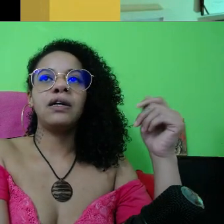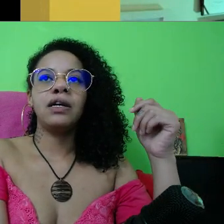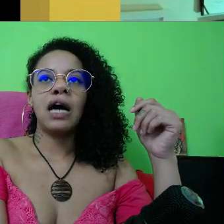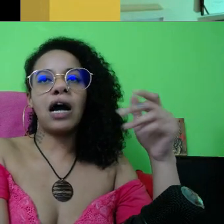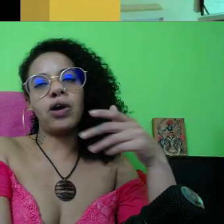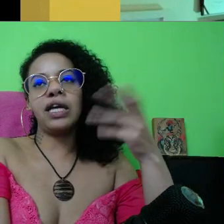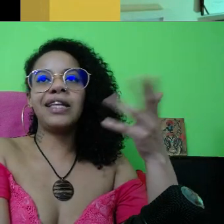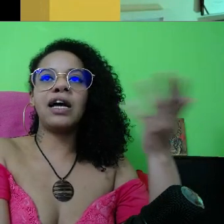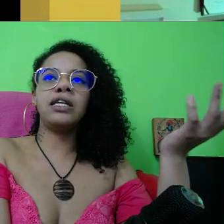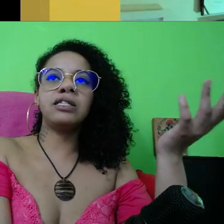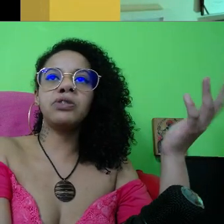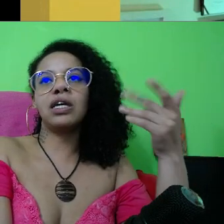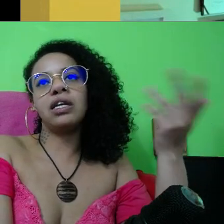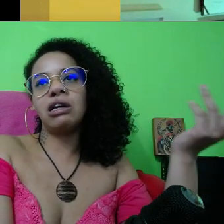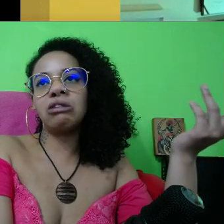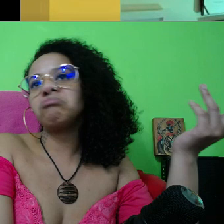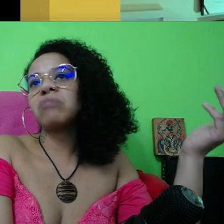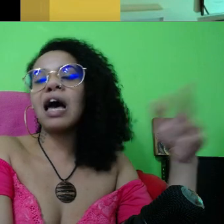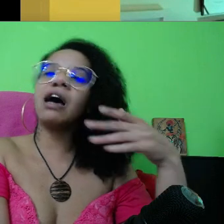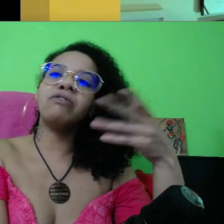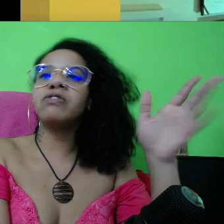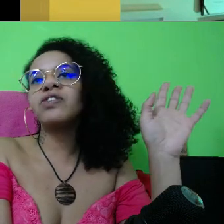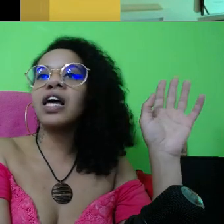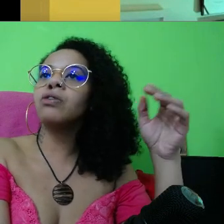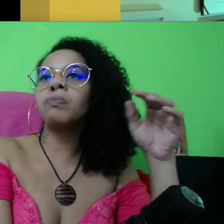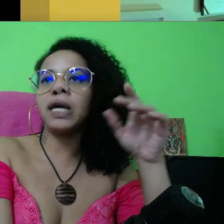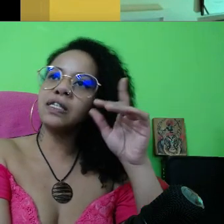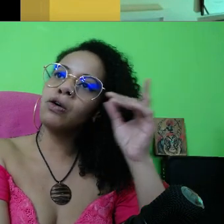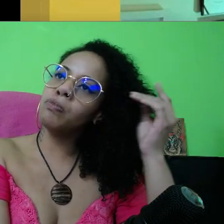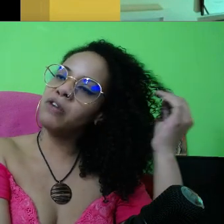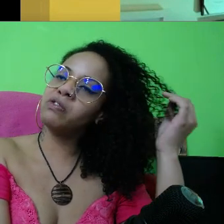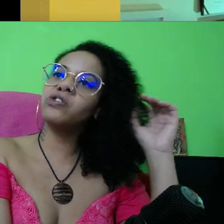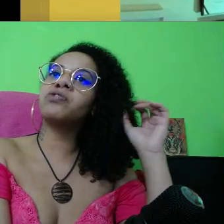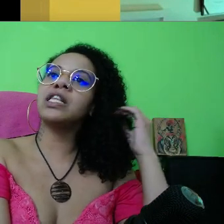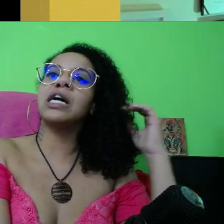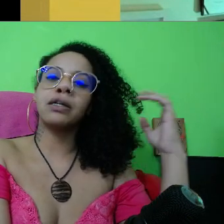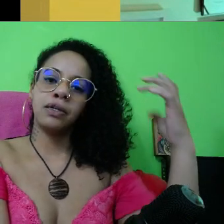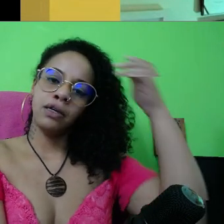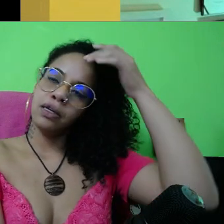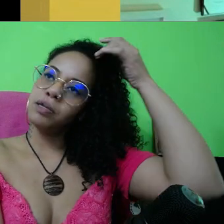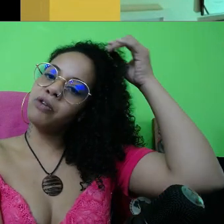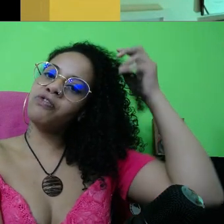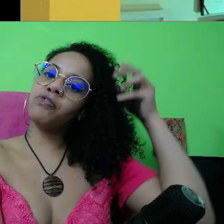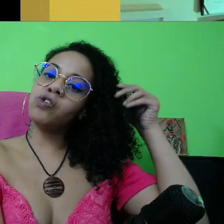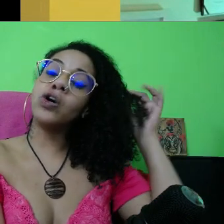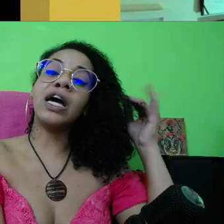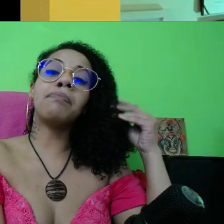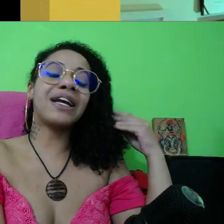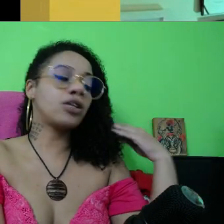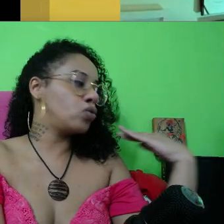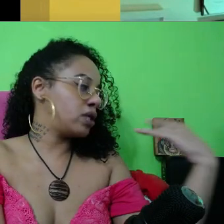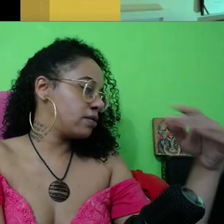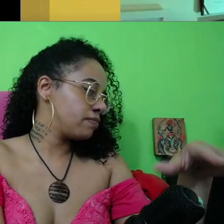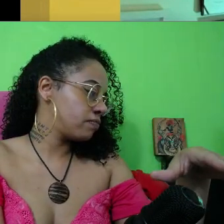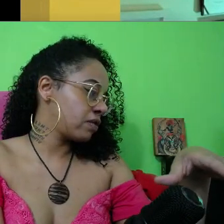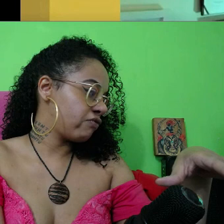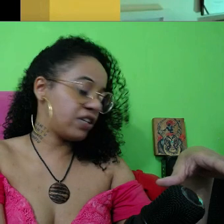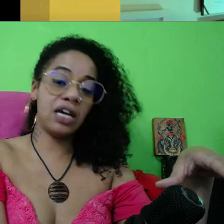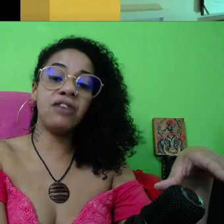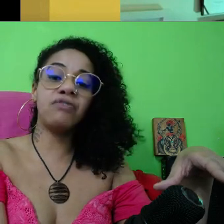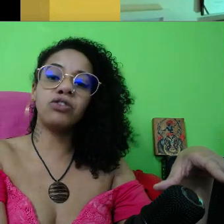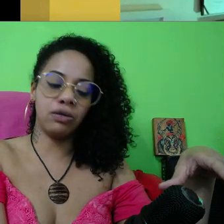precisa agora idealismo seria Ah vou ficar aí um mês sem comer vamos ver o que vai dar depois vou correr a maratona